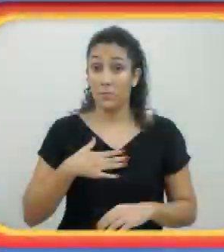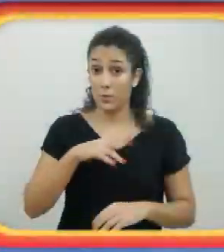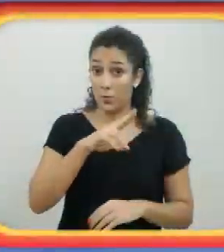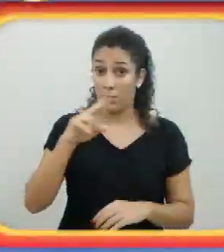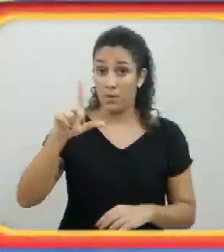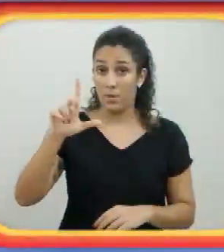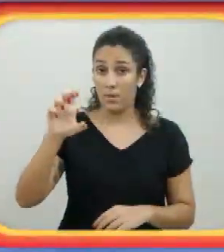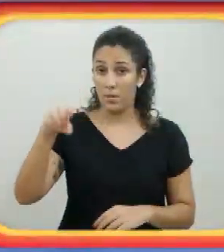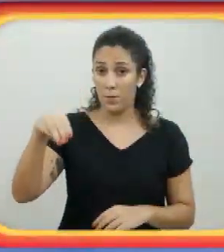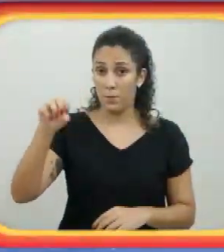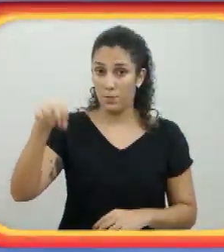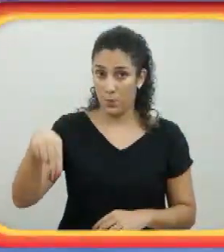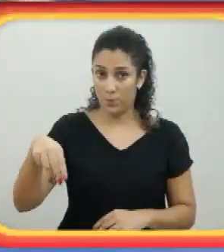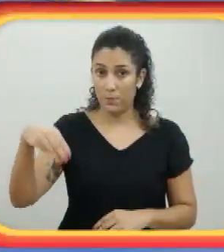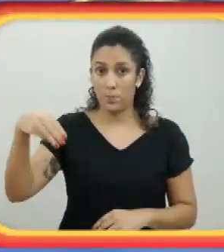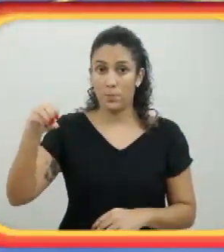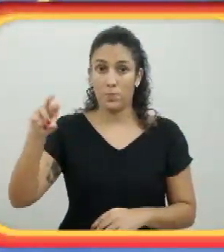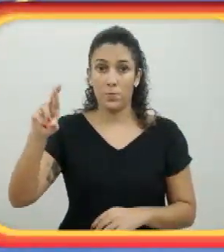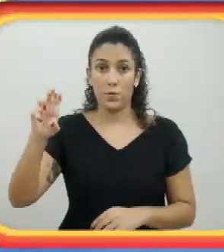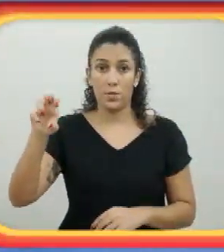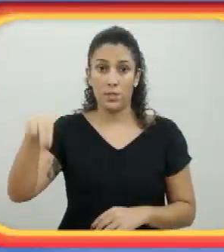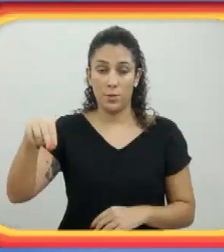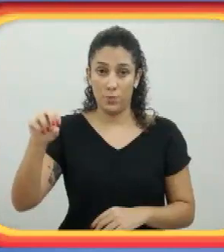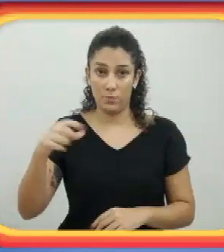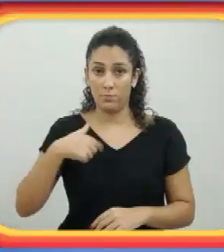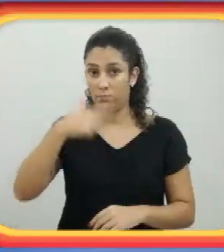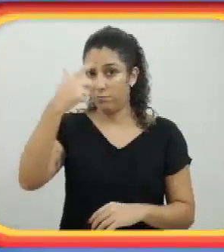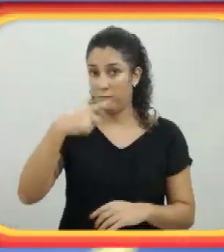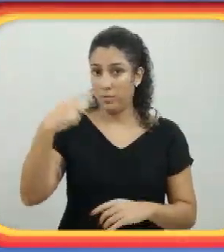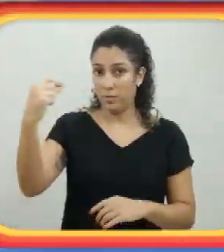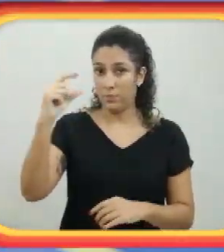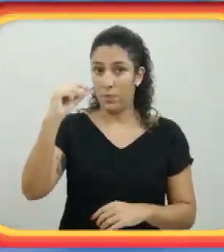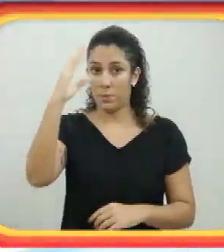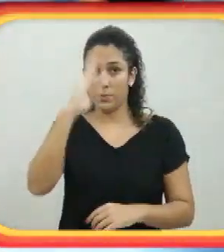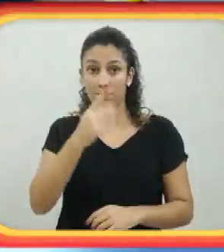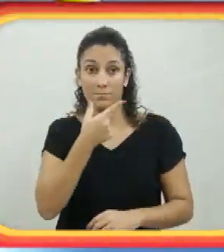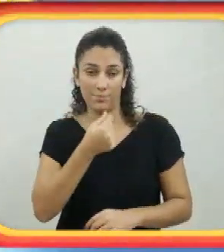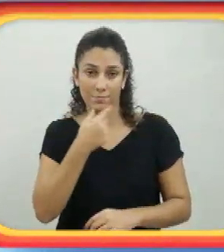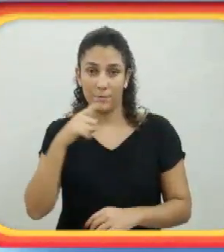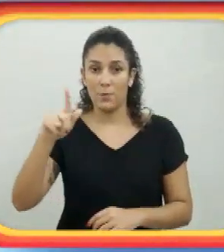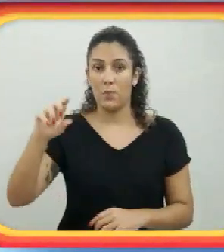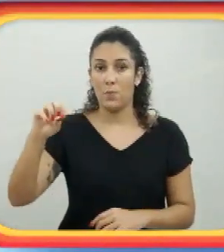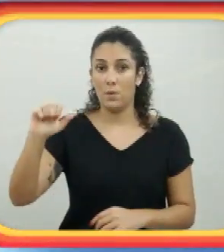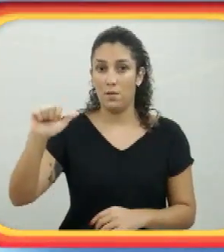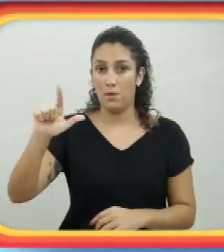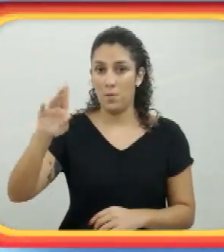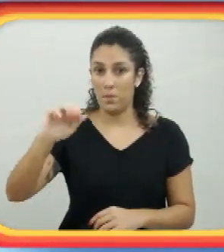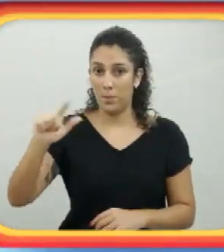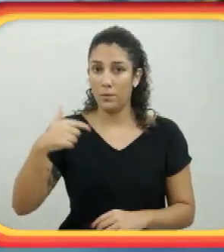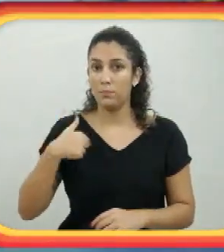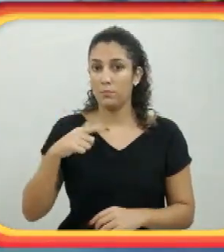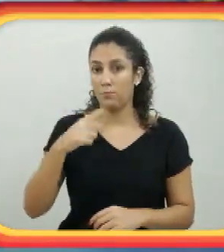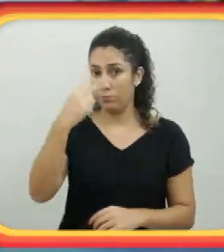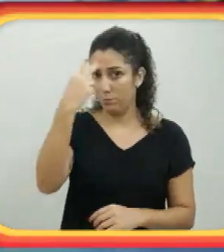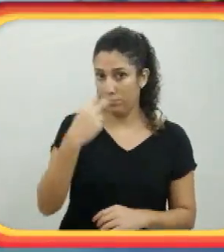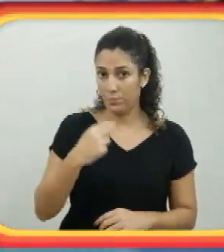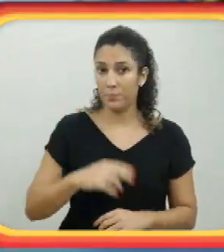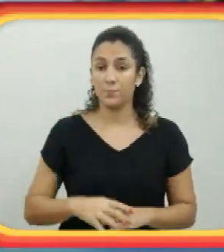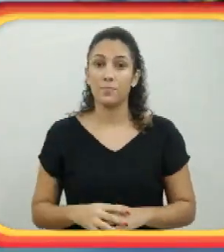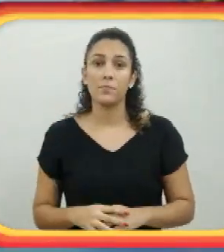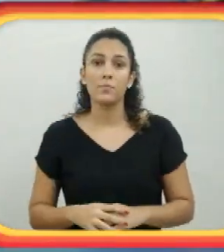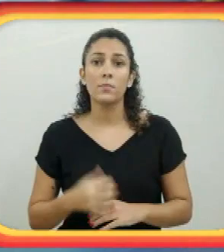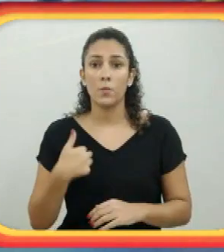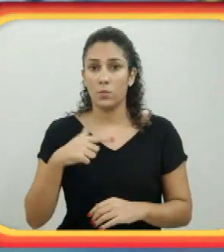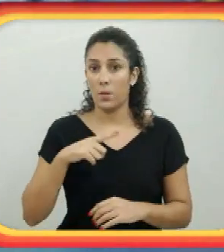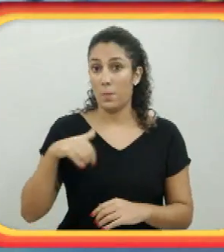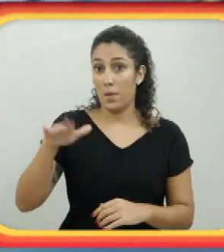Meu nome é Leomon Moreno, eu sou da seleção brasileira masculina de goalball, tenho deficiência visual. Eu tenho mais 2 irmãos com